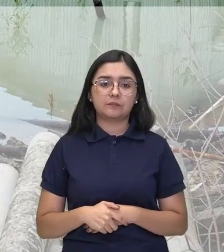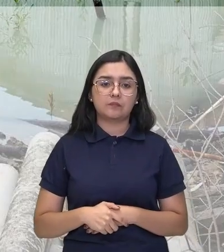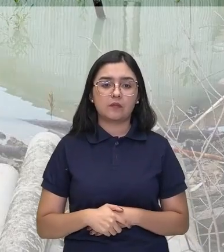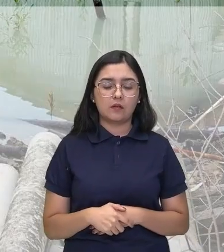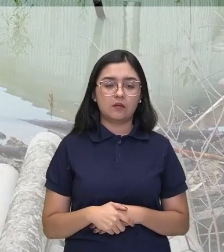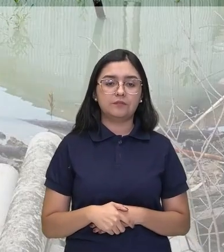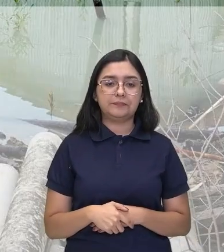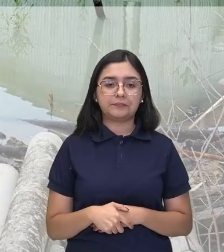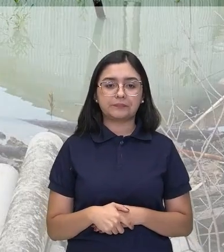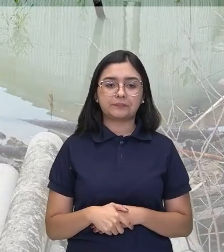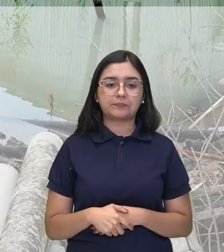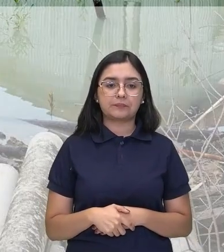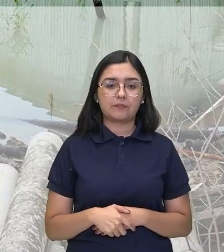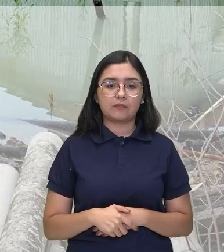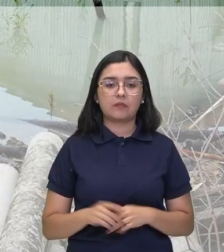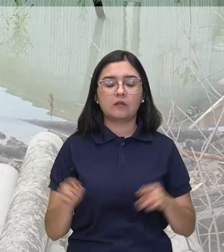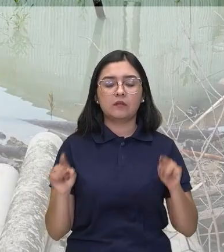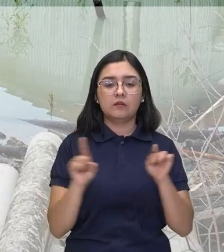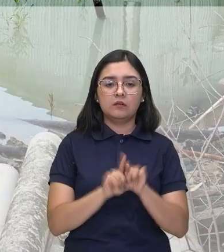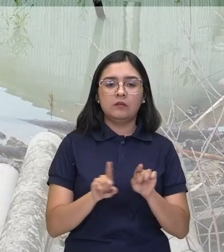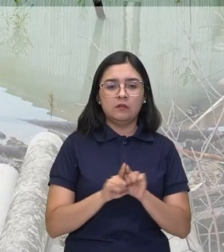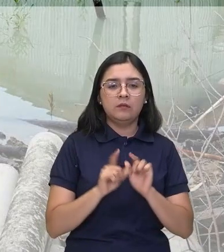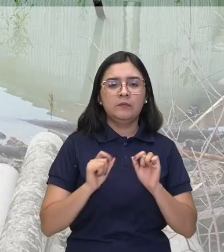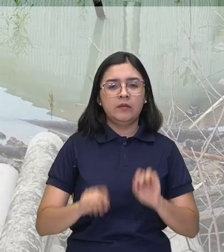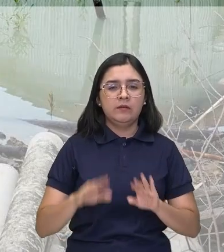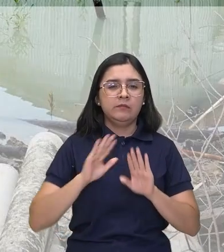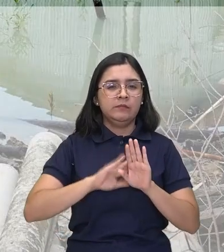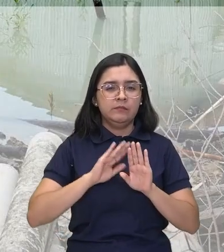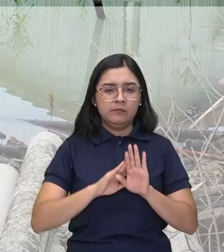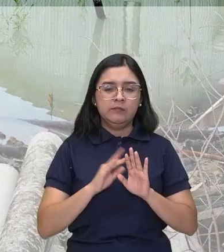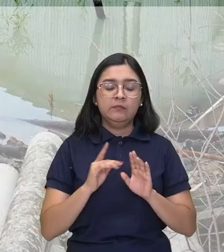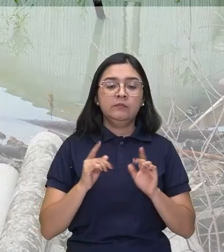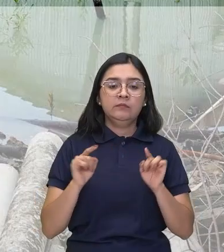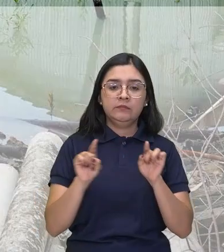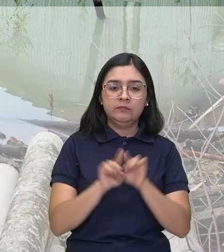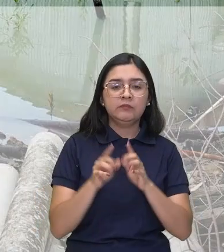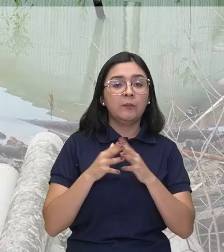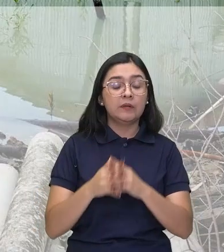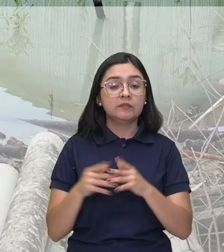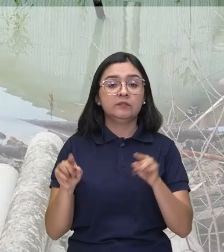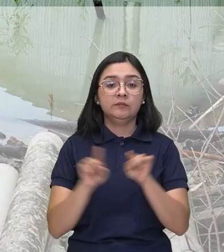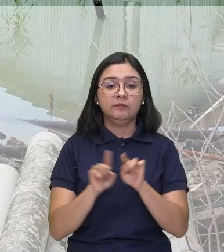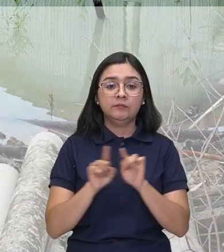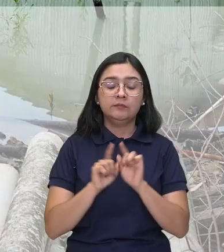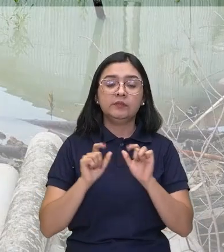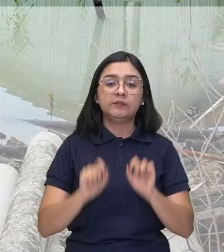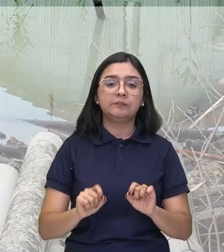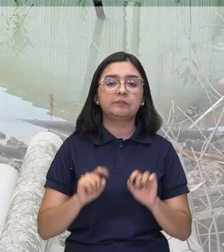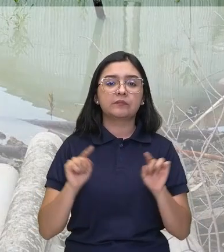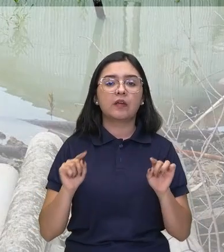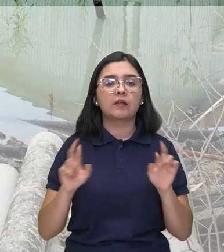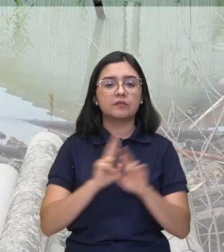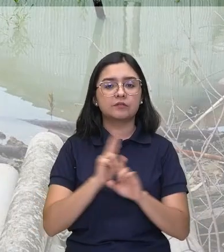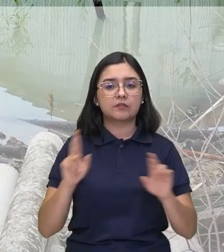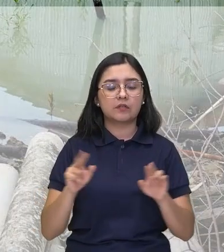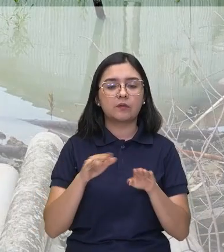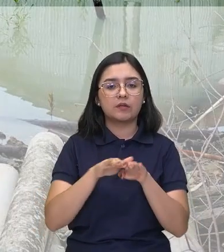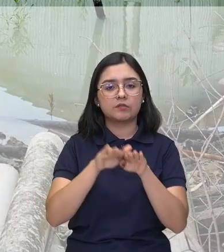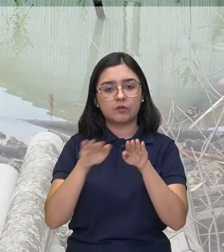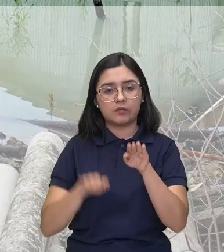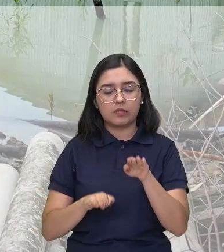só é isso. É uma questão muito mais complexa, que também tem a ver com a desigualdade econômica